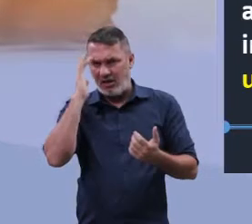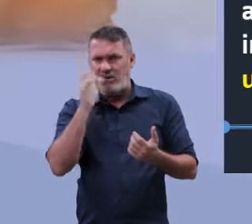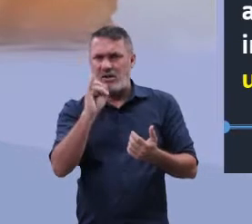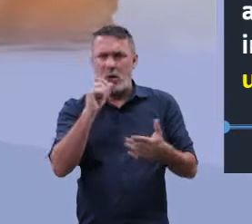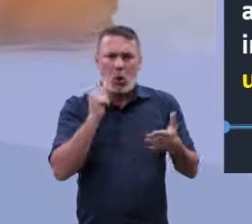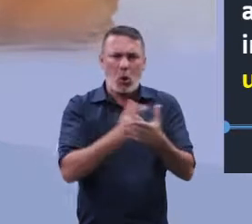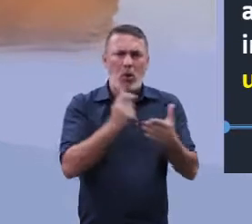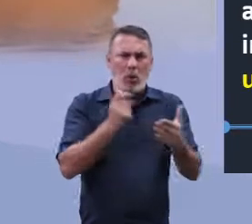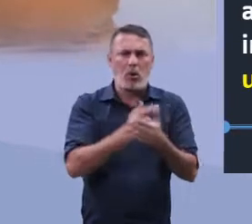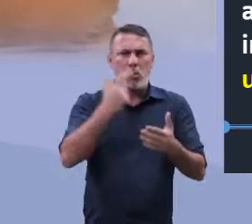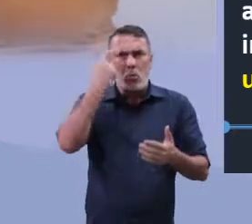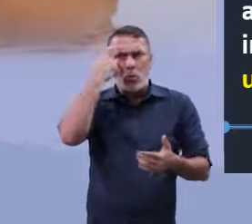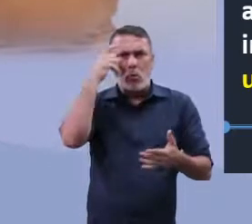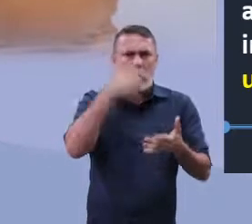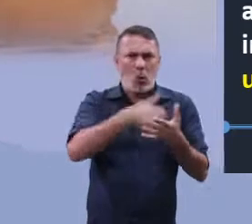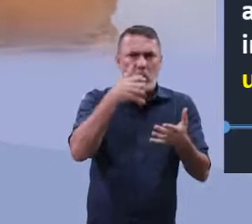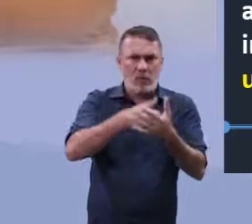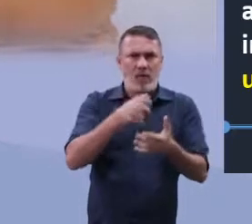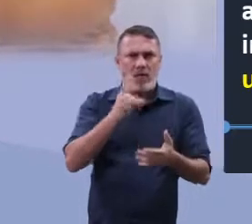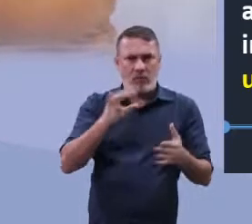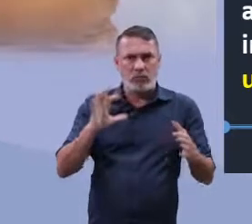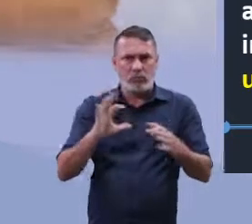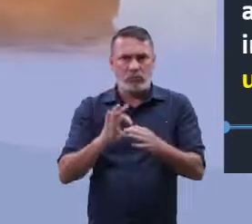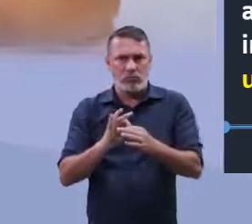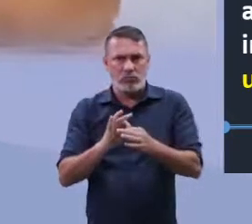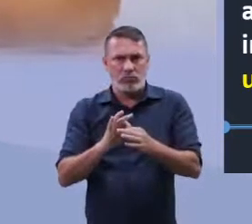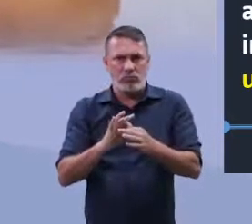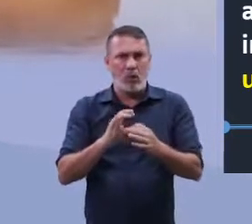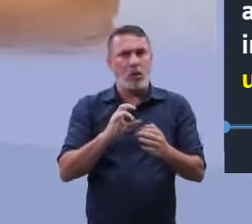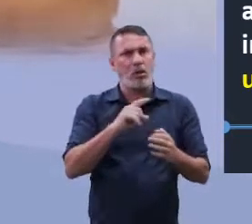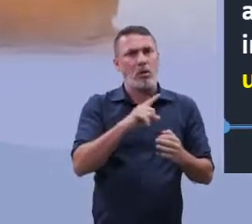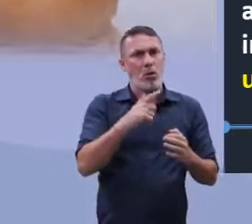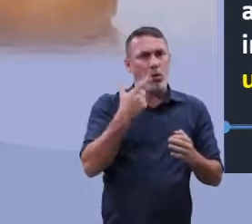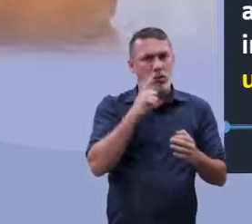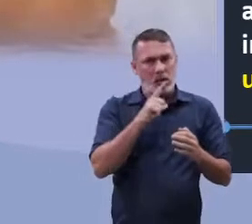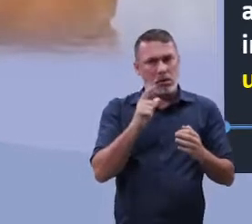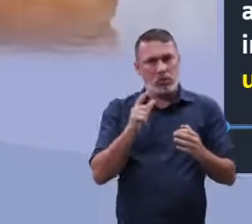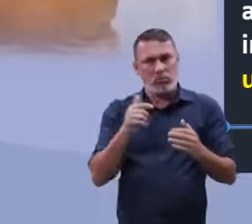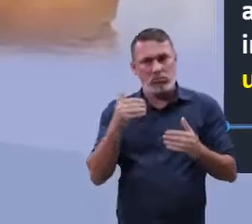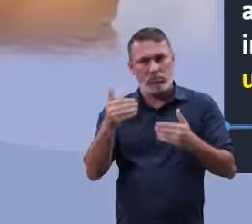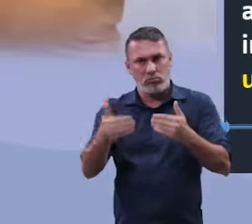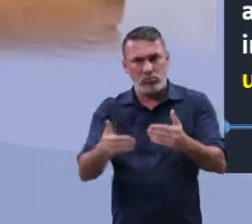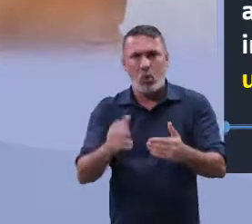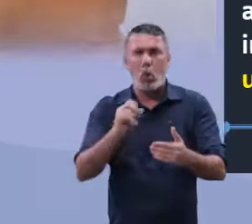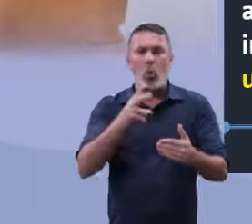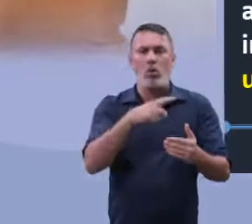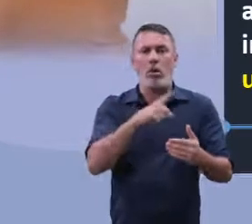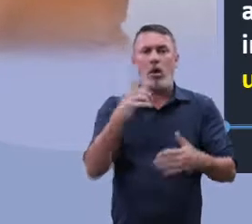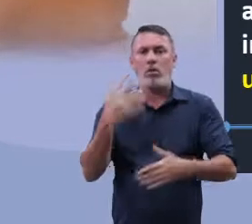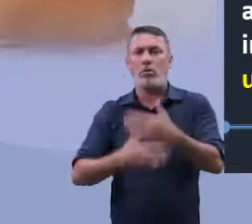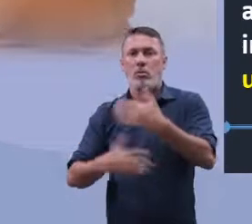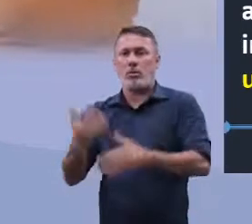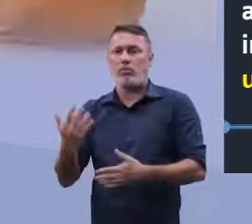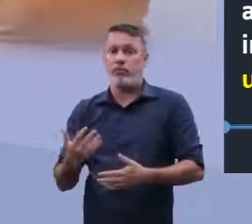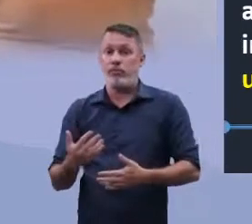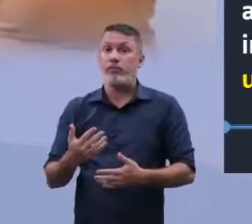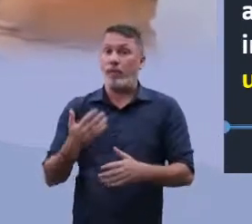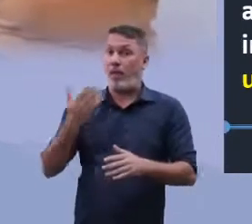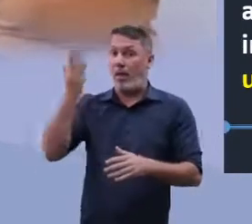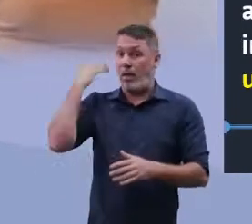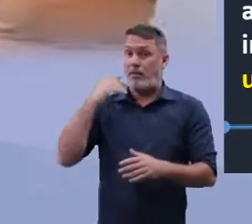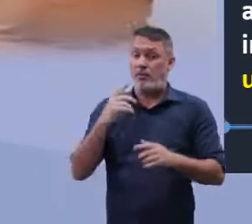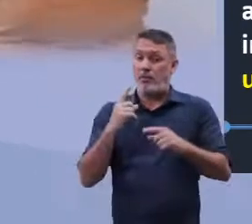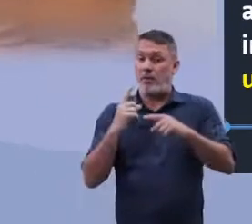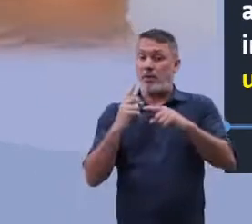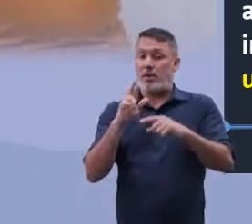que o consumismo ele vai conseguir caminhar ou ele vai ser um entrave para isso? Na verdade, a Rio Mais